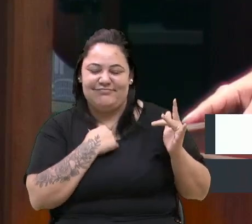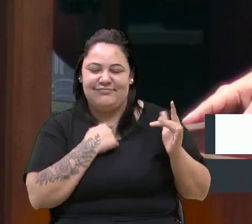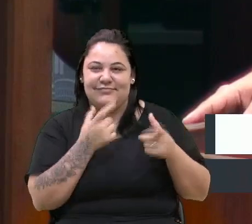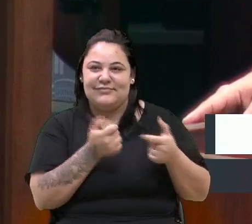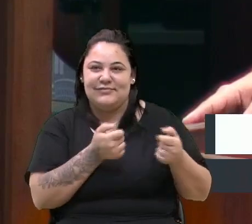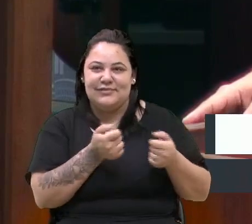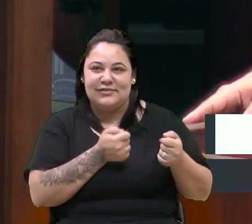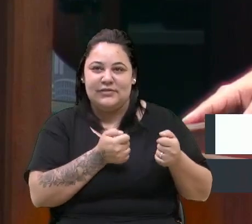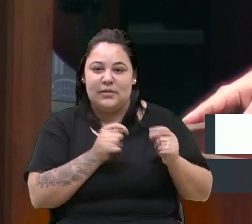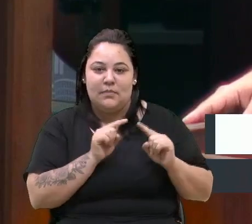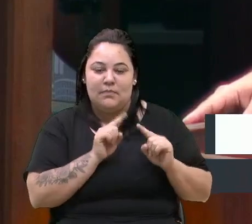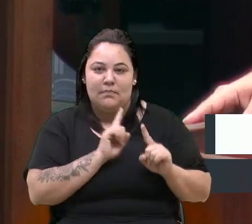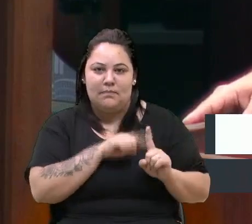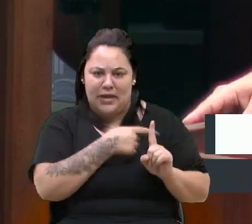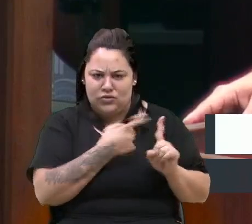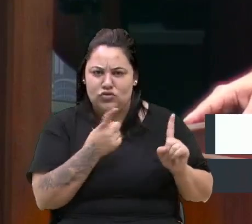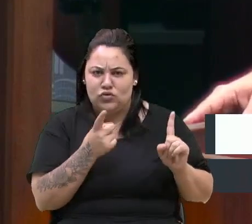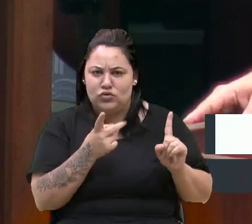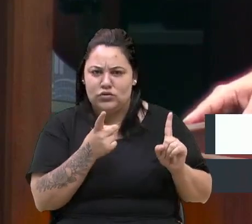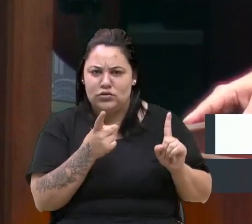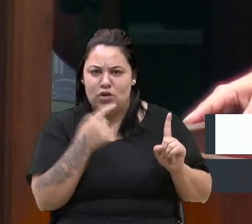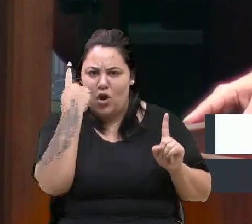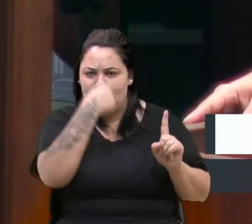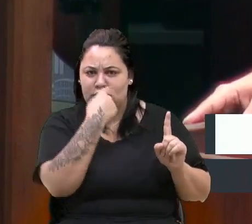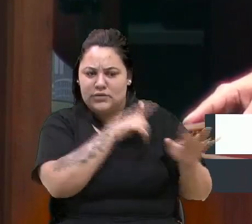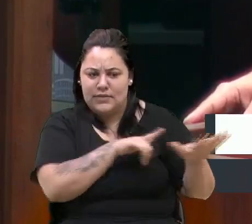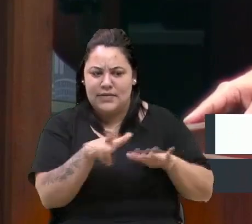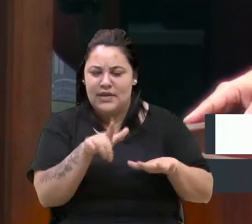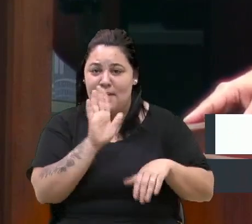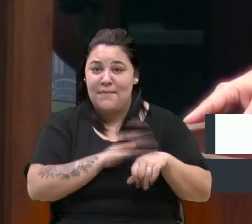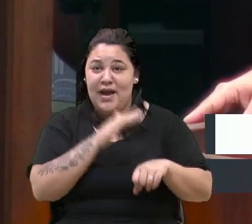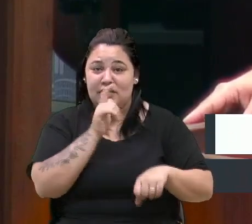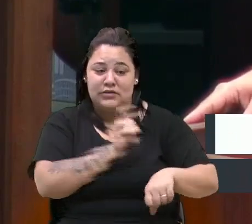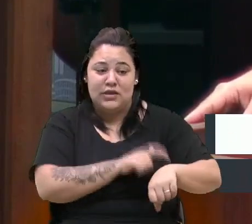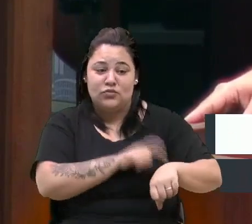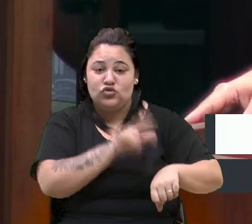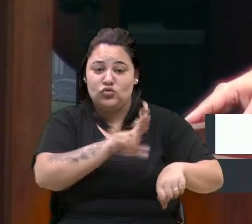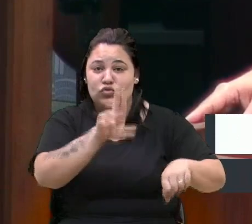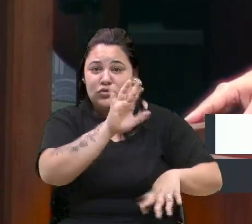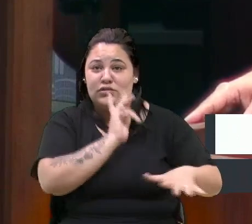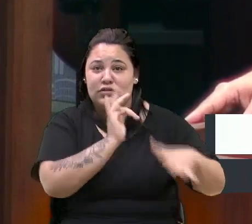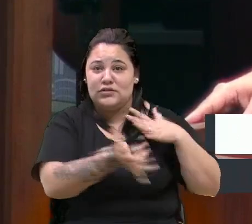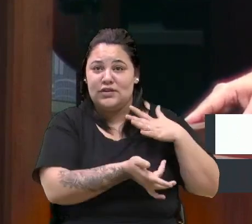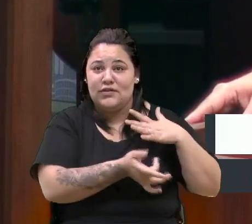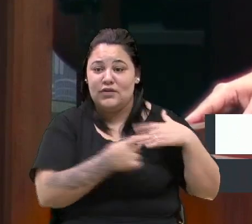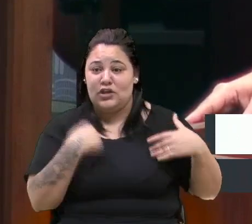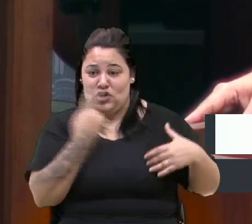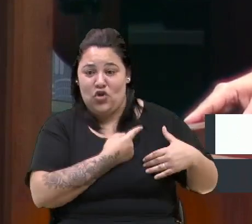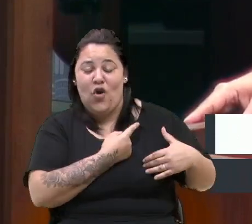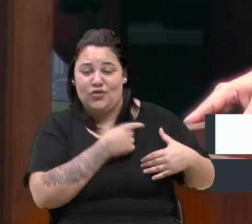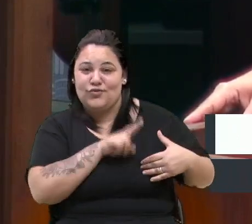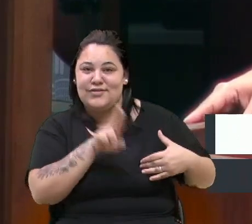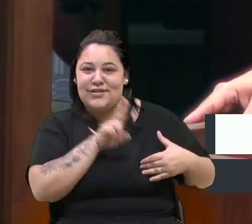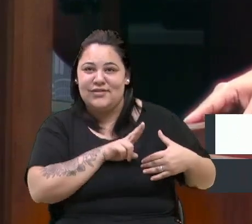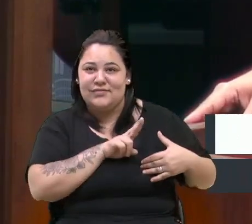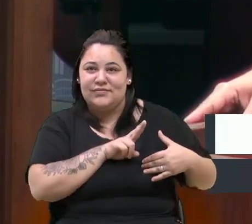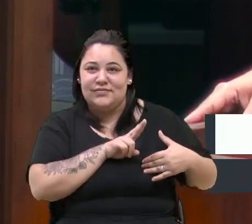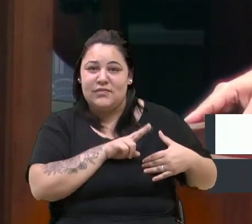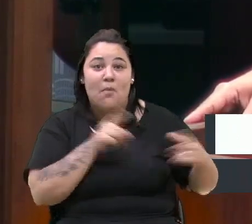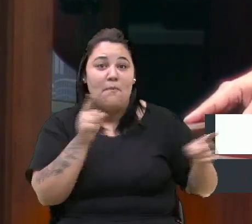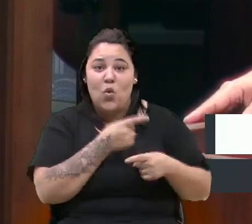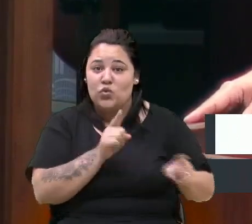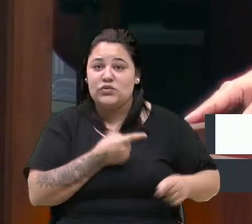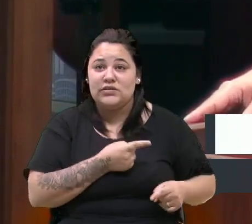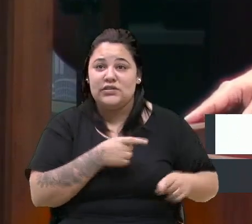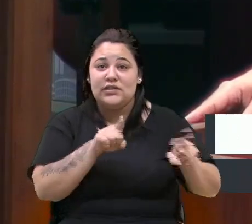12 horas por semana é muito mais do que o tempo de consumo de rede social, que em média as pessoas têm, que em música e